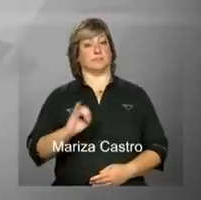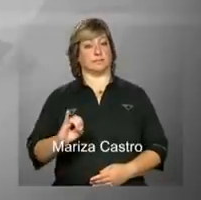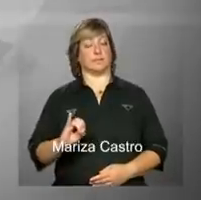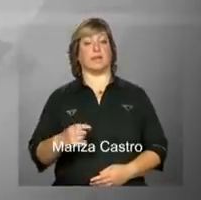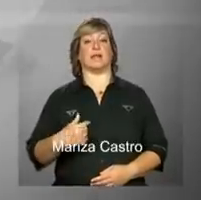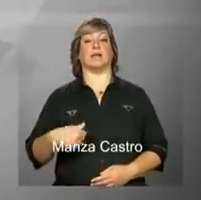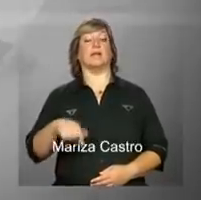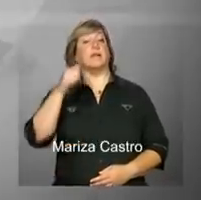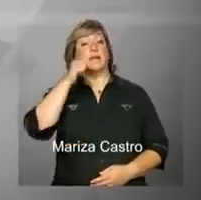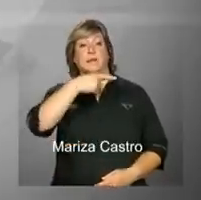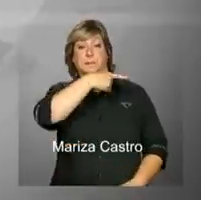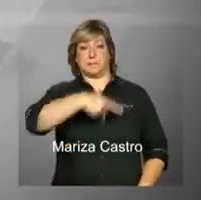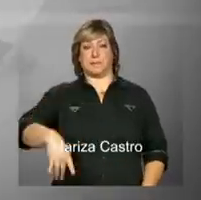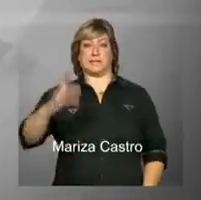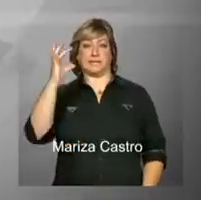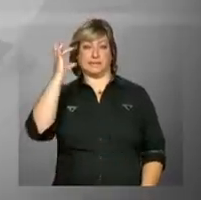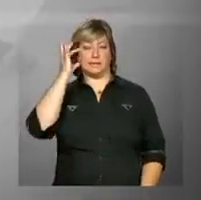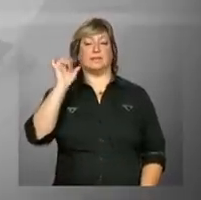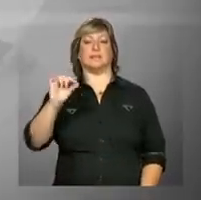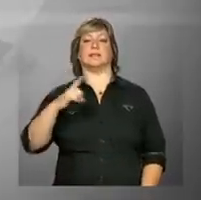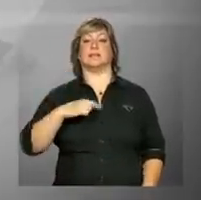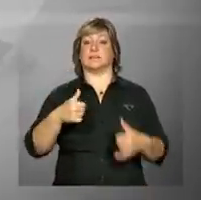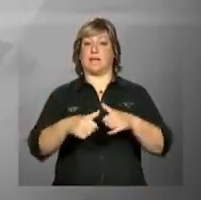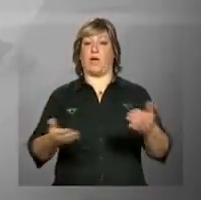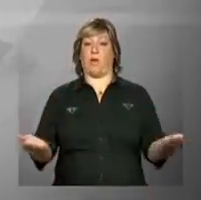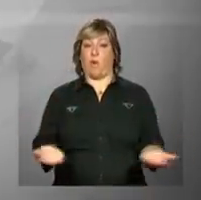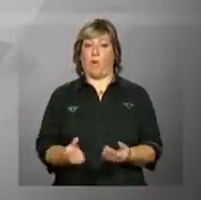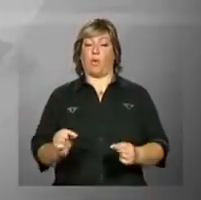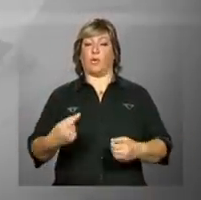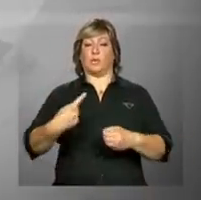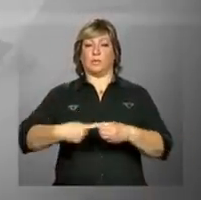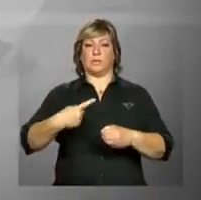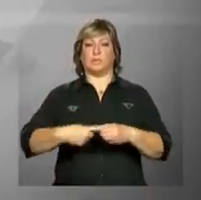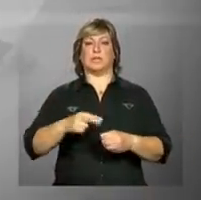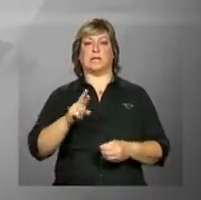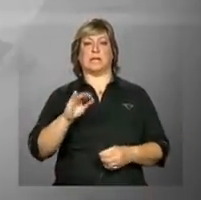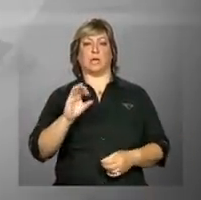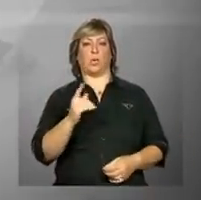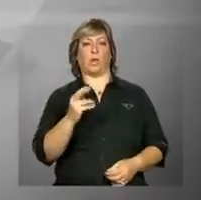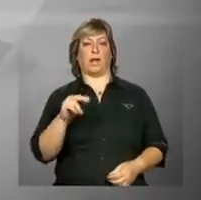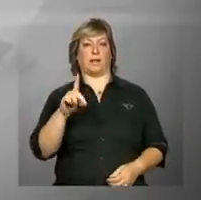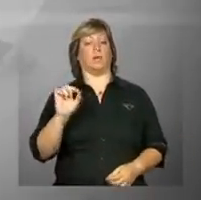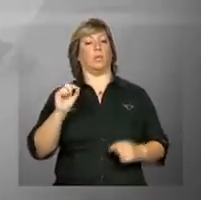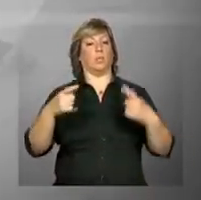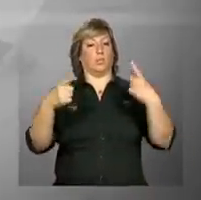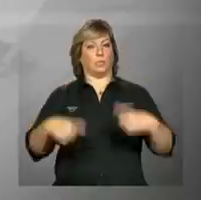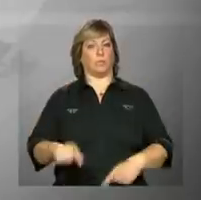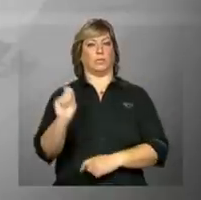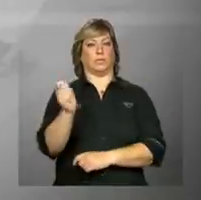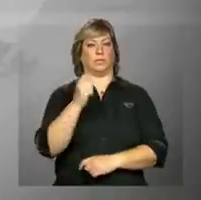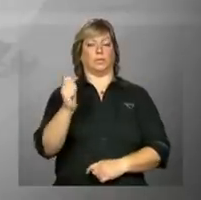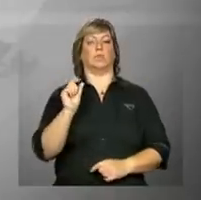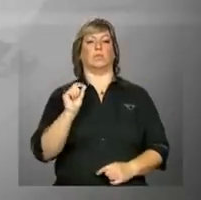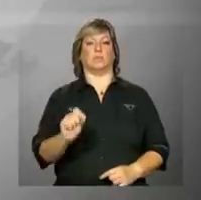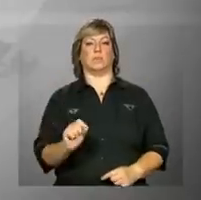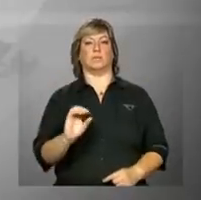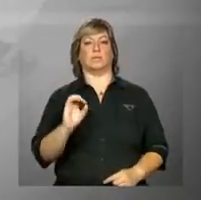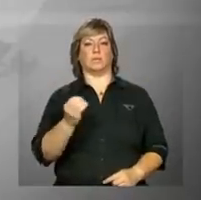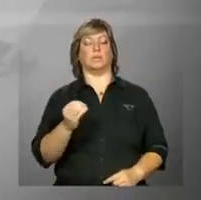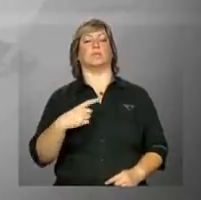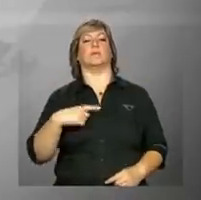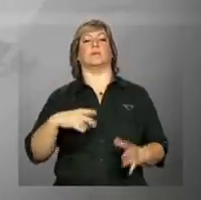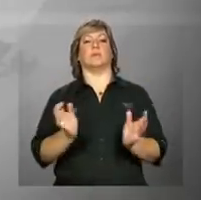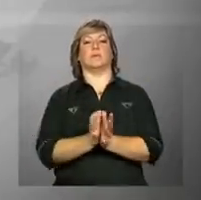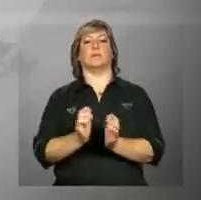Olá, a presidenta Dilma Rousseff está hoje no município de Rio Grande, no Rio Grande do Sul, para conhecer os trabalhos do Polo